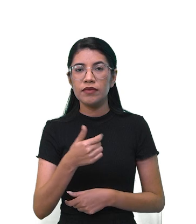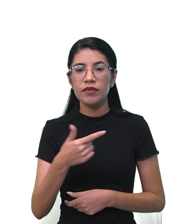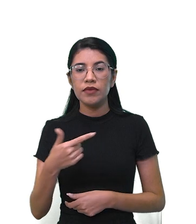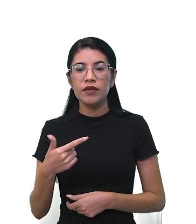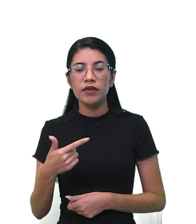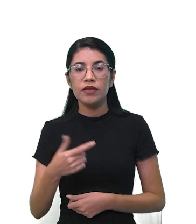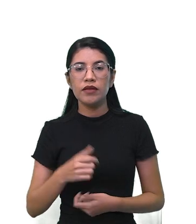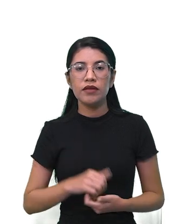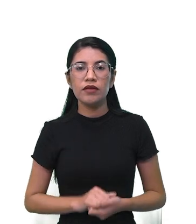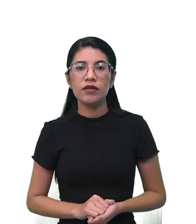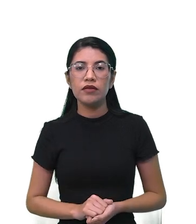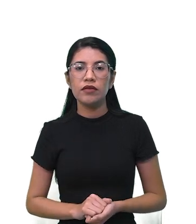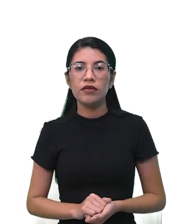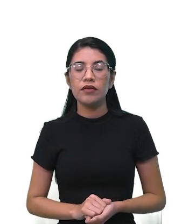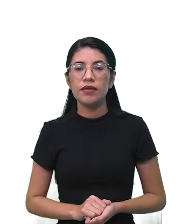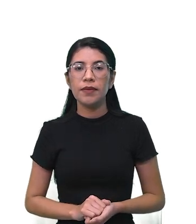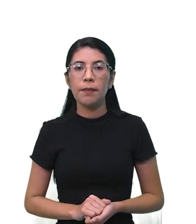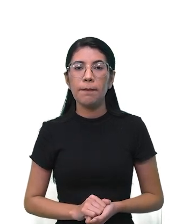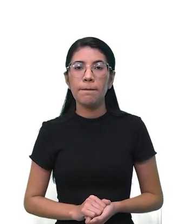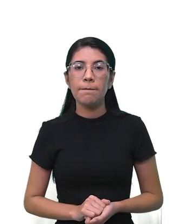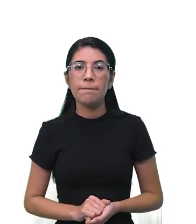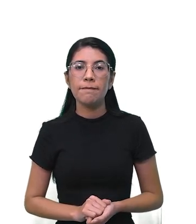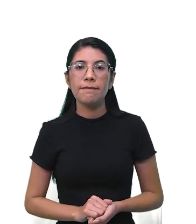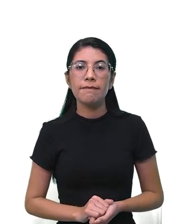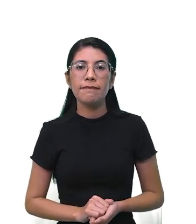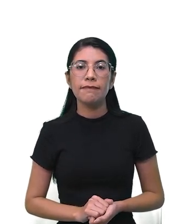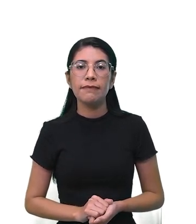Nós vamos obter aí, né?